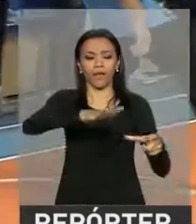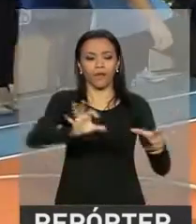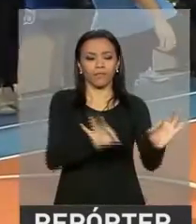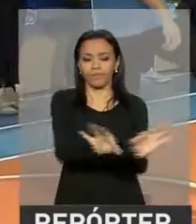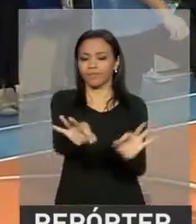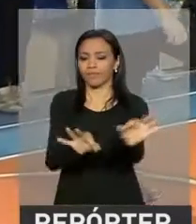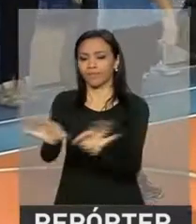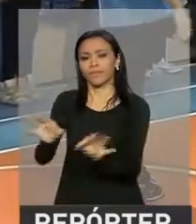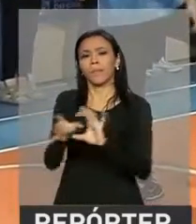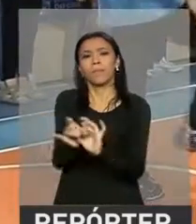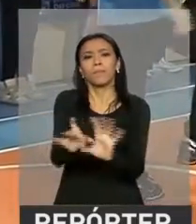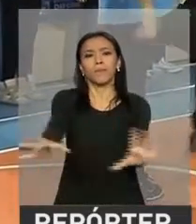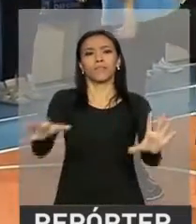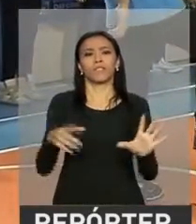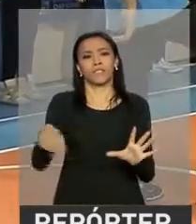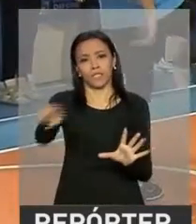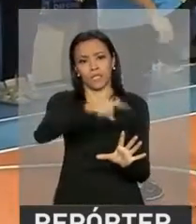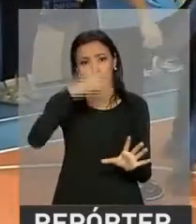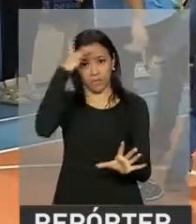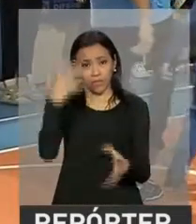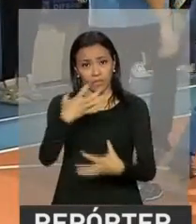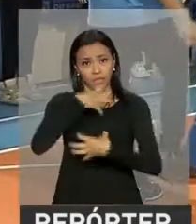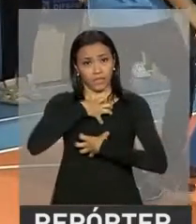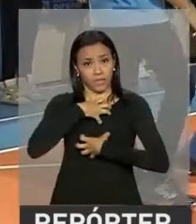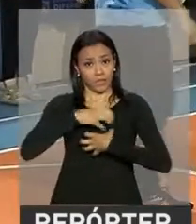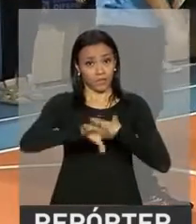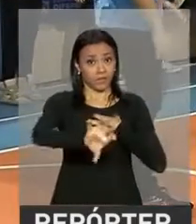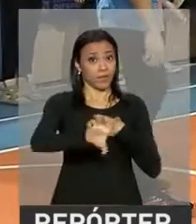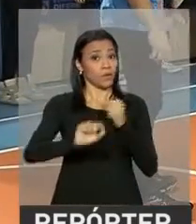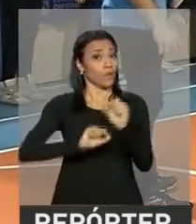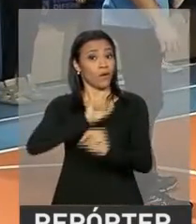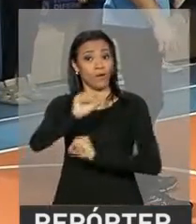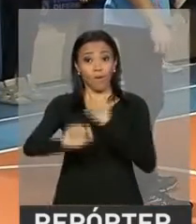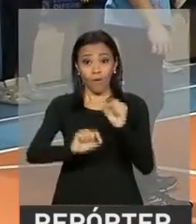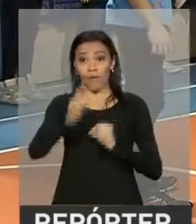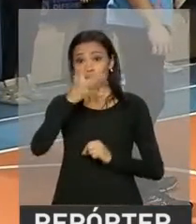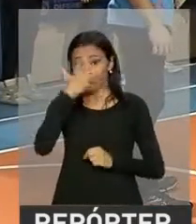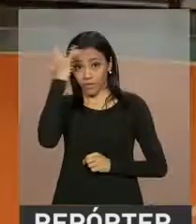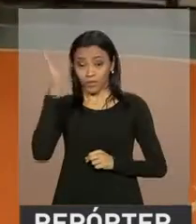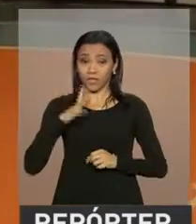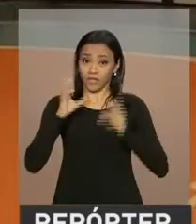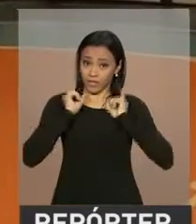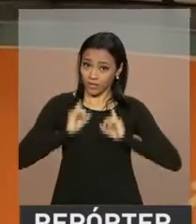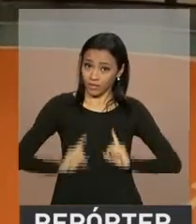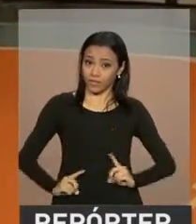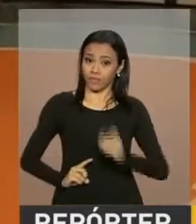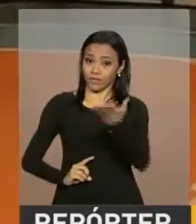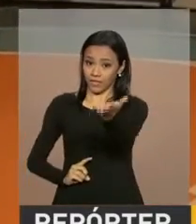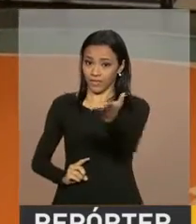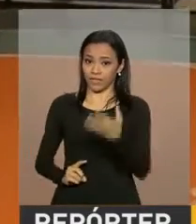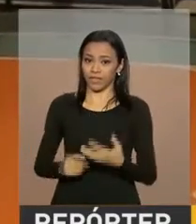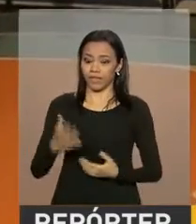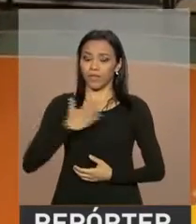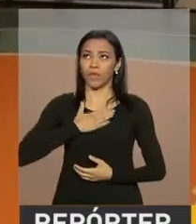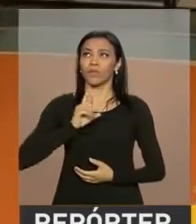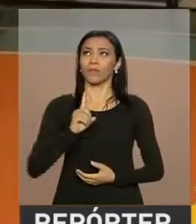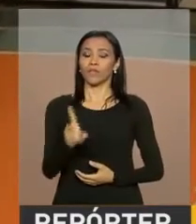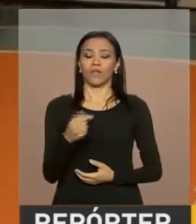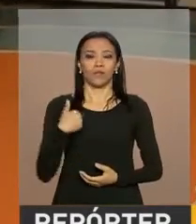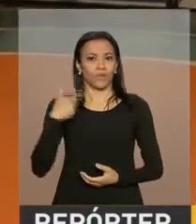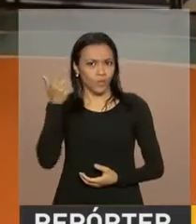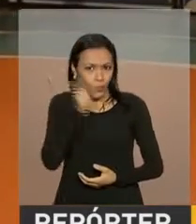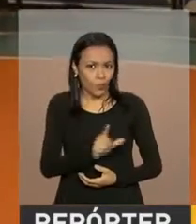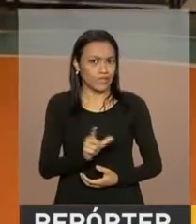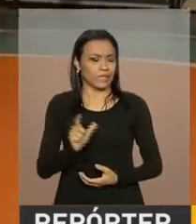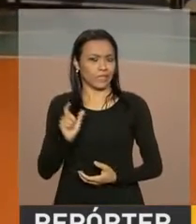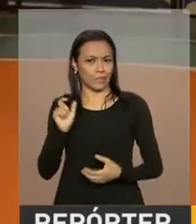Brasil, é permitir que o público sinta na pele as sensações dos atletas paralímpicos. Aí eu falei, meu Deus do céu, será que eu vou